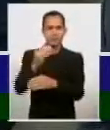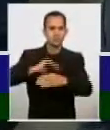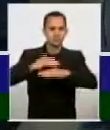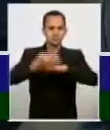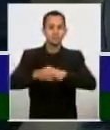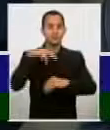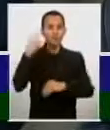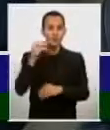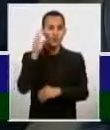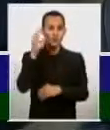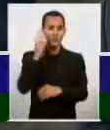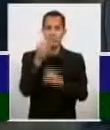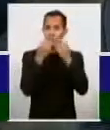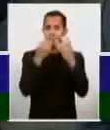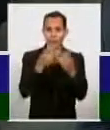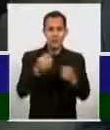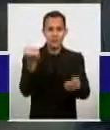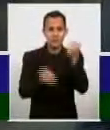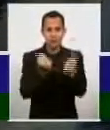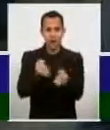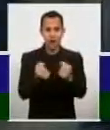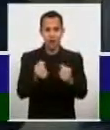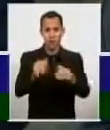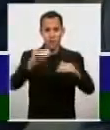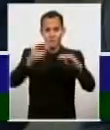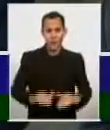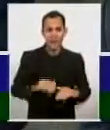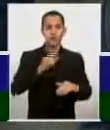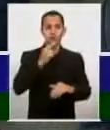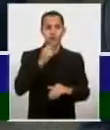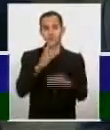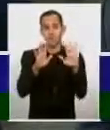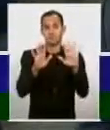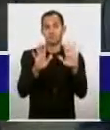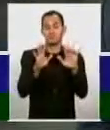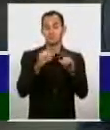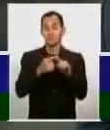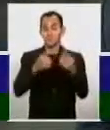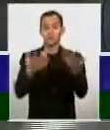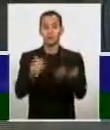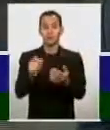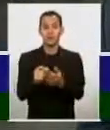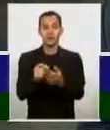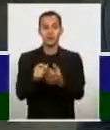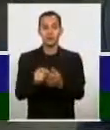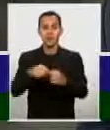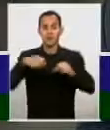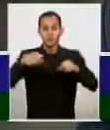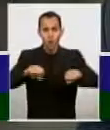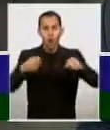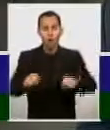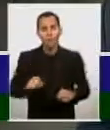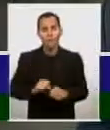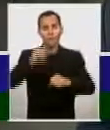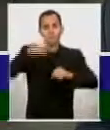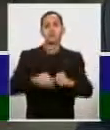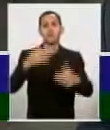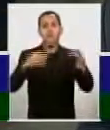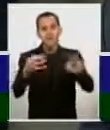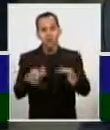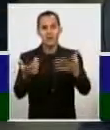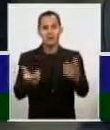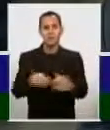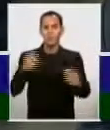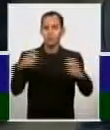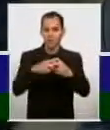O Celso falou que é uma vantagem. Esses carros rebaixados, porque o sonzão não passa nisso. Mas machuca motoqueiro, machuca gente, cria acidente,